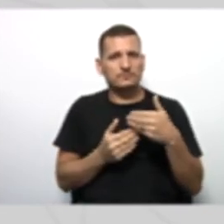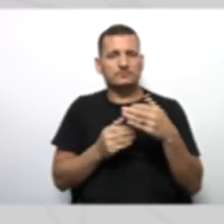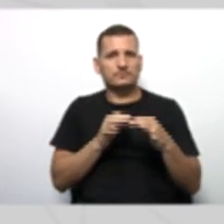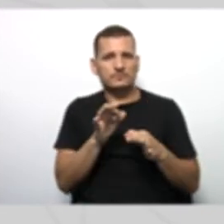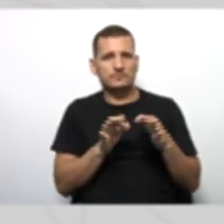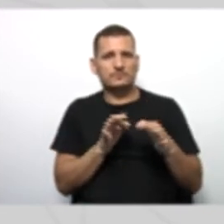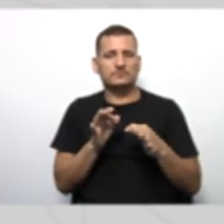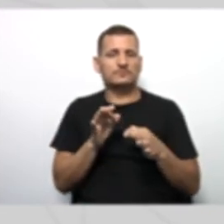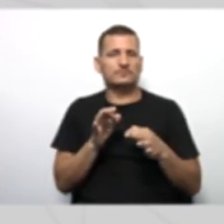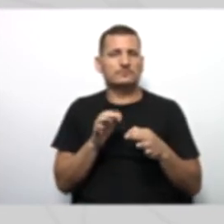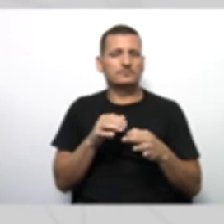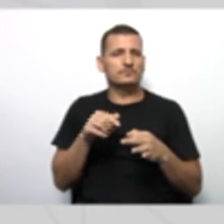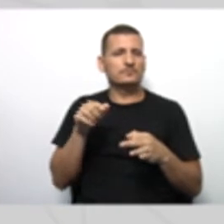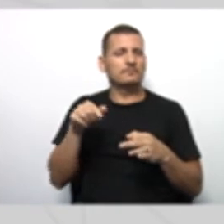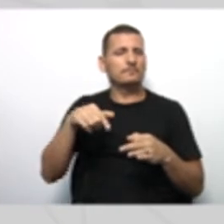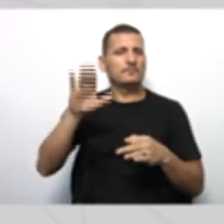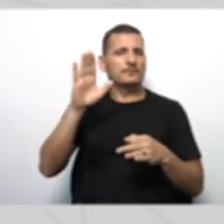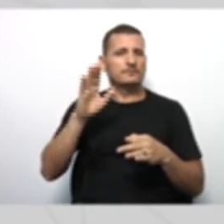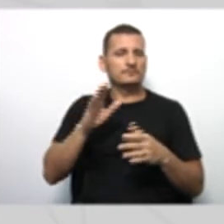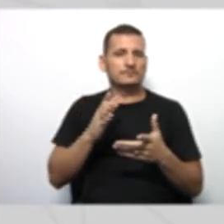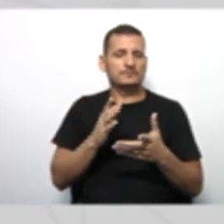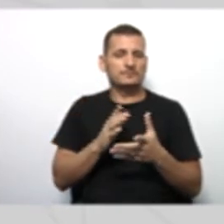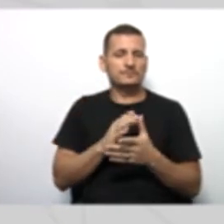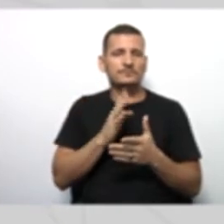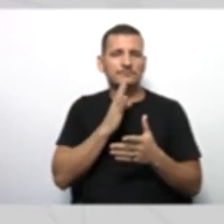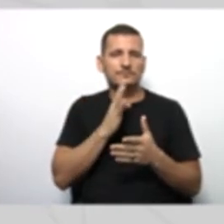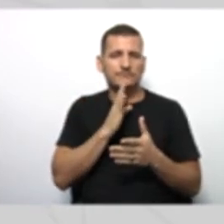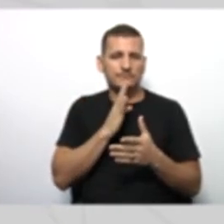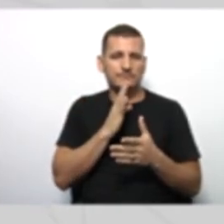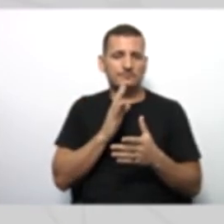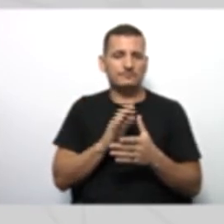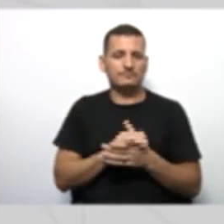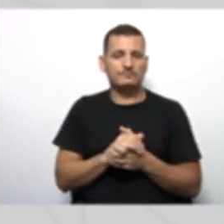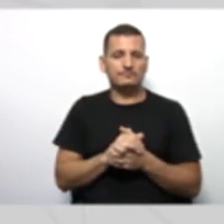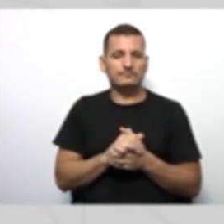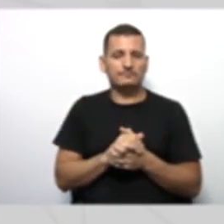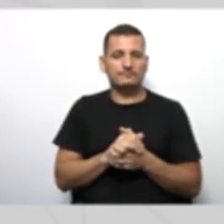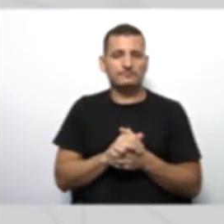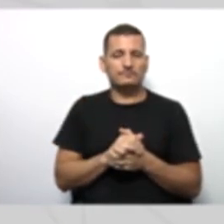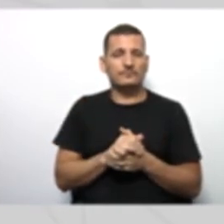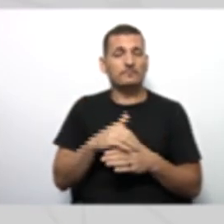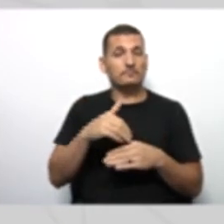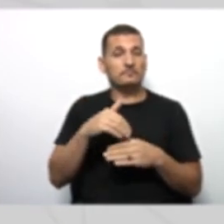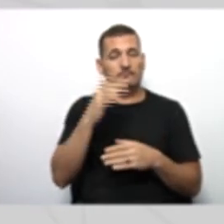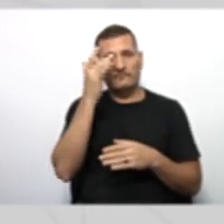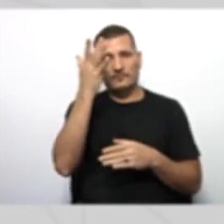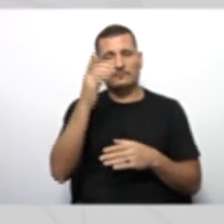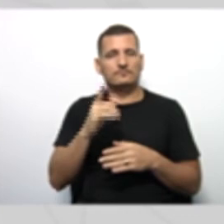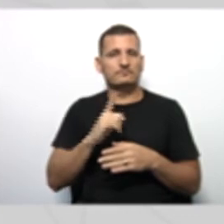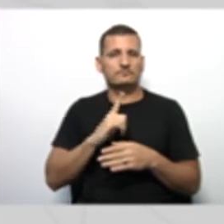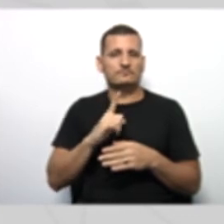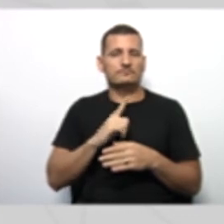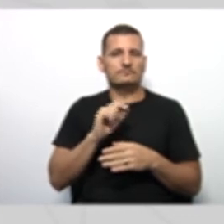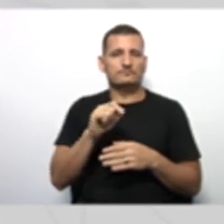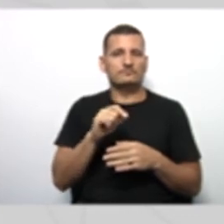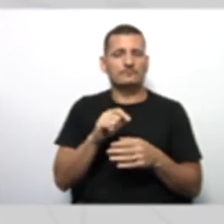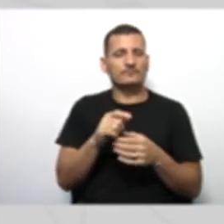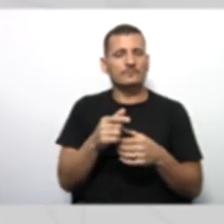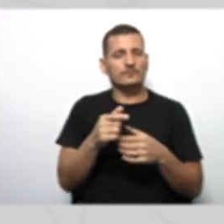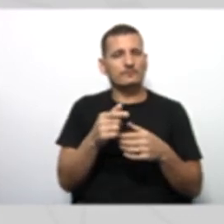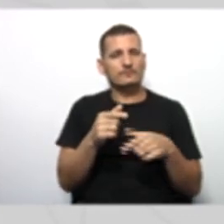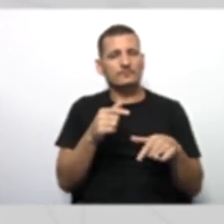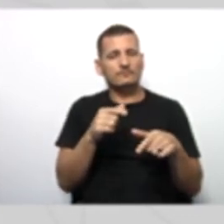então pode acontecer de muita coisa dar errado. Os riscos da execução dessas atividades que eles têm que